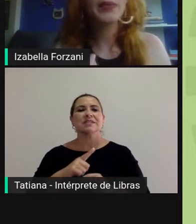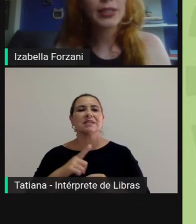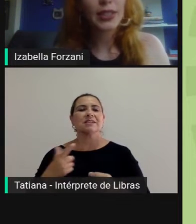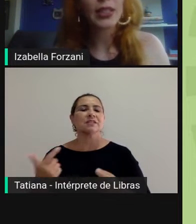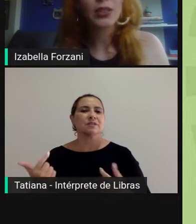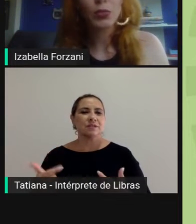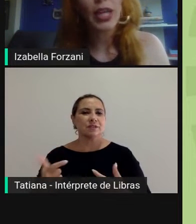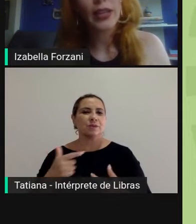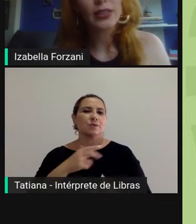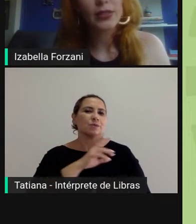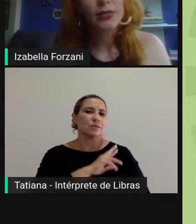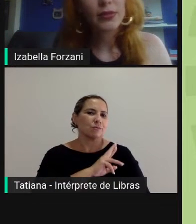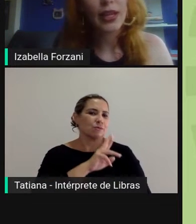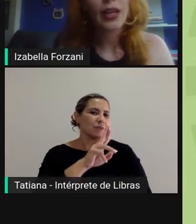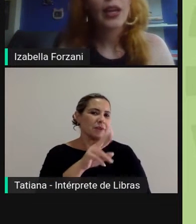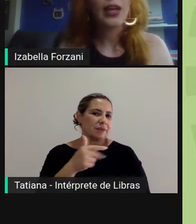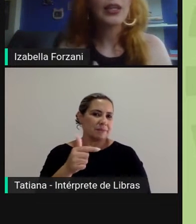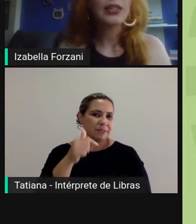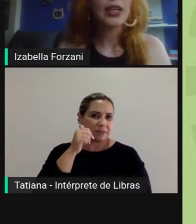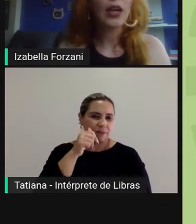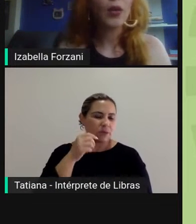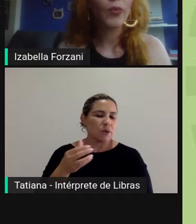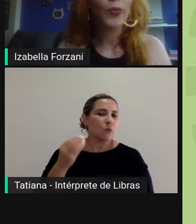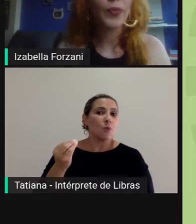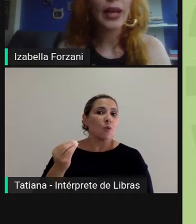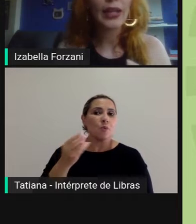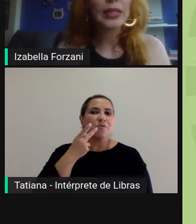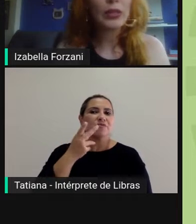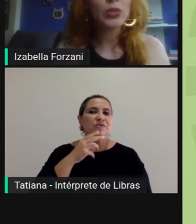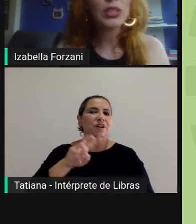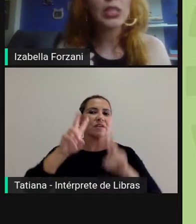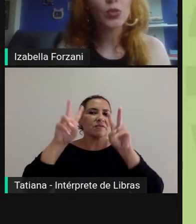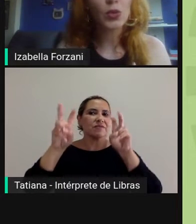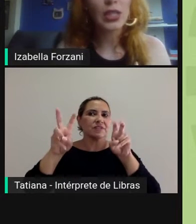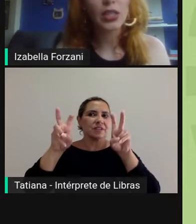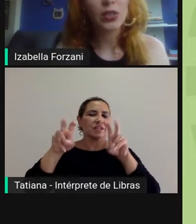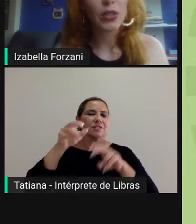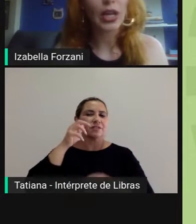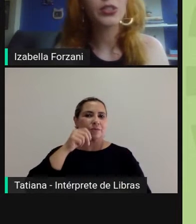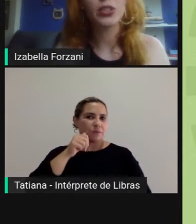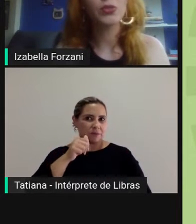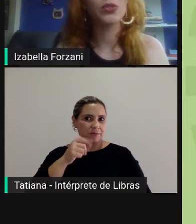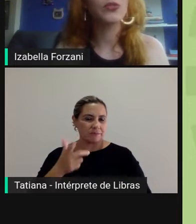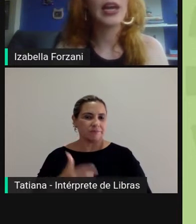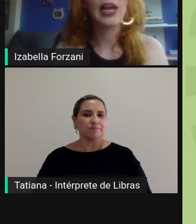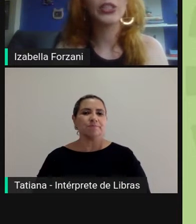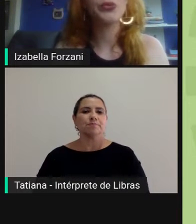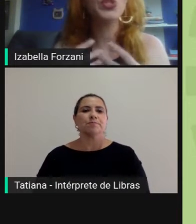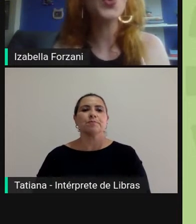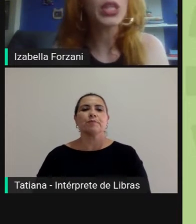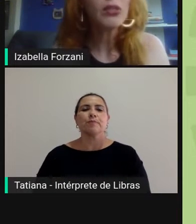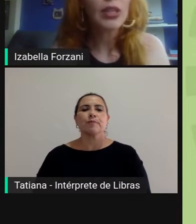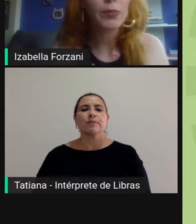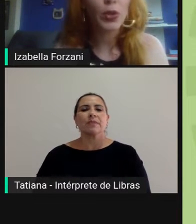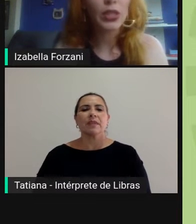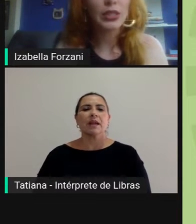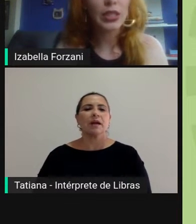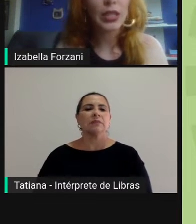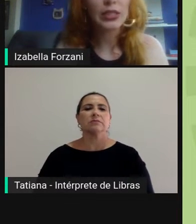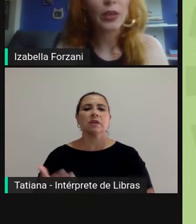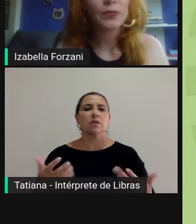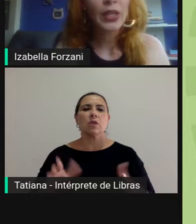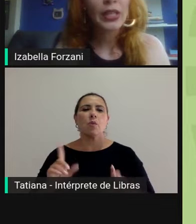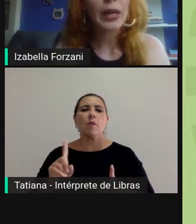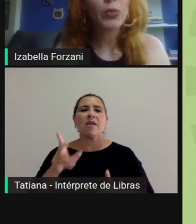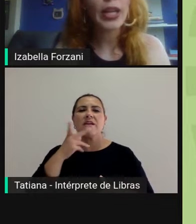exista representantes mulheres, né? Então, não se quis com esse artigo diminuir a importância